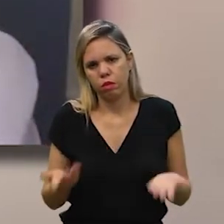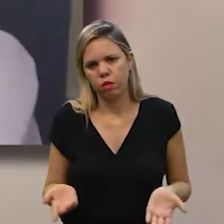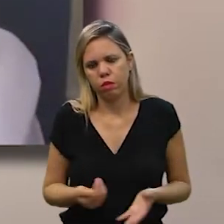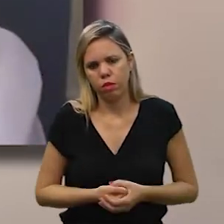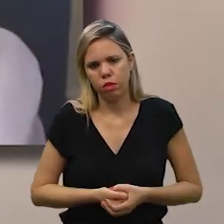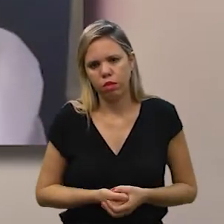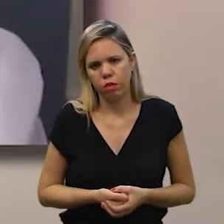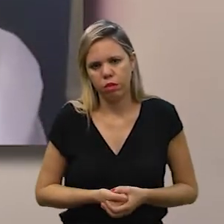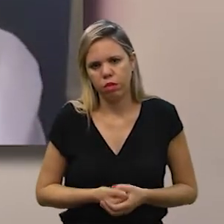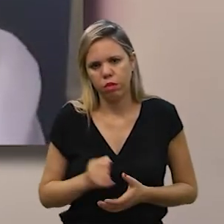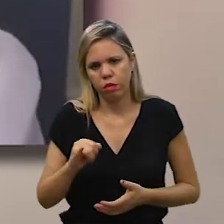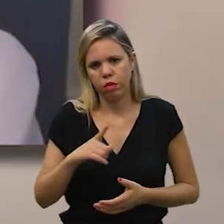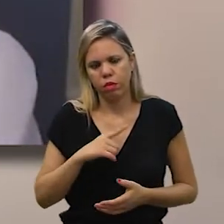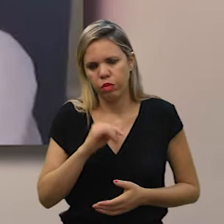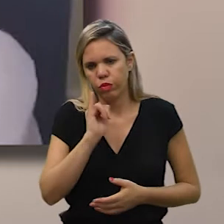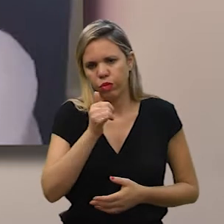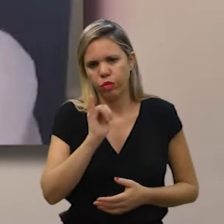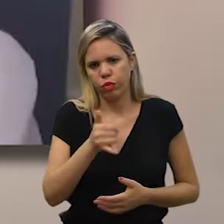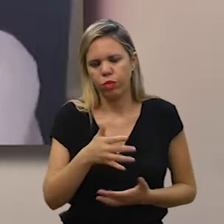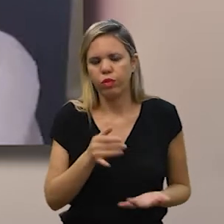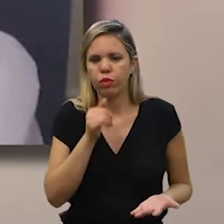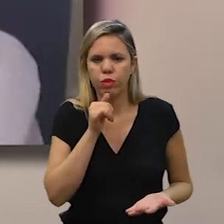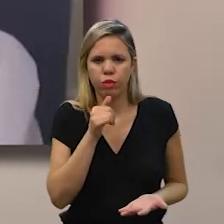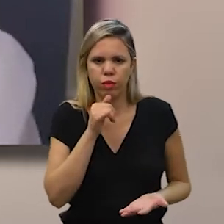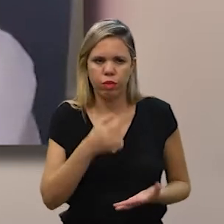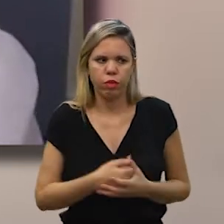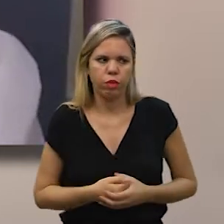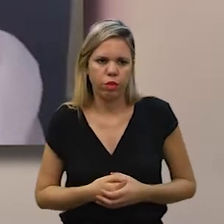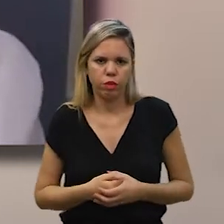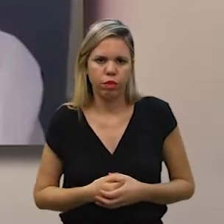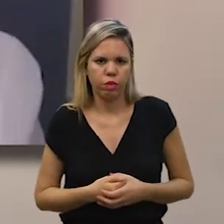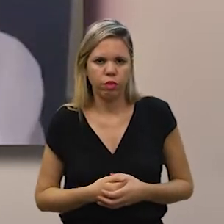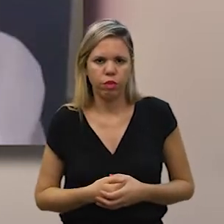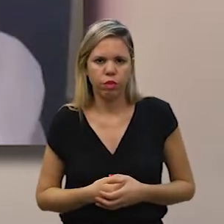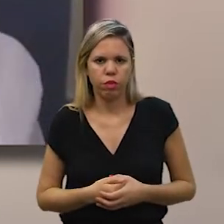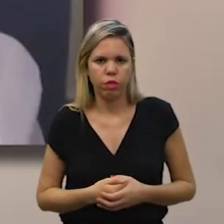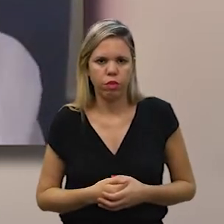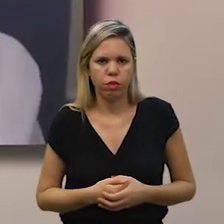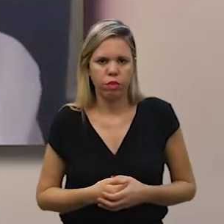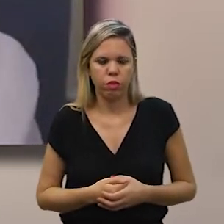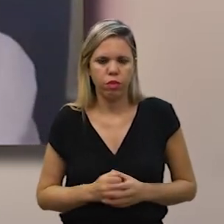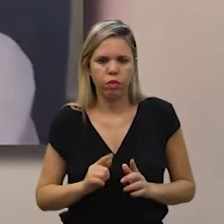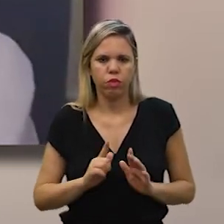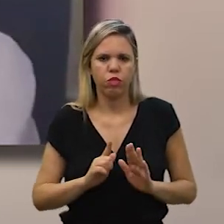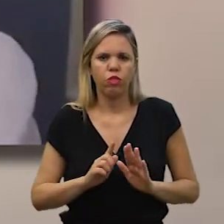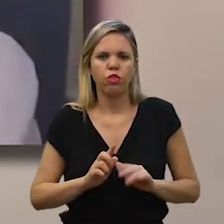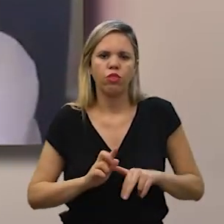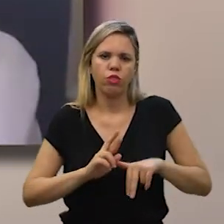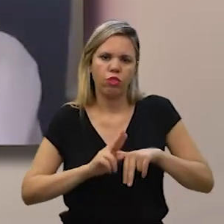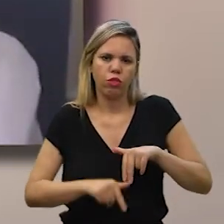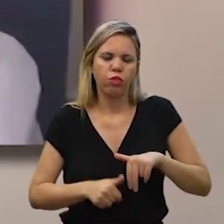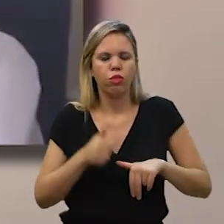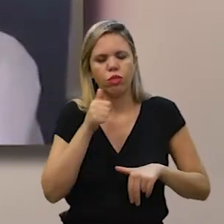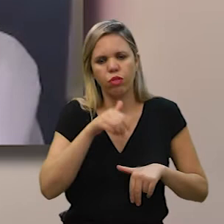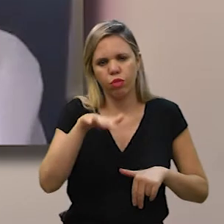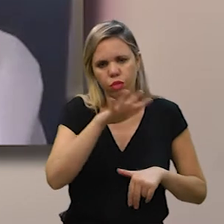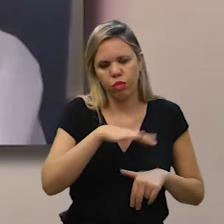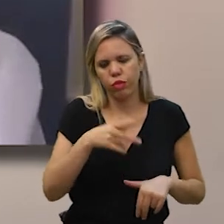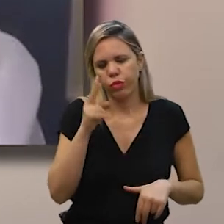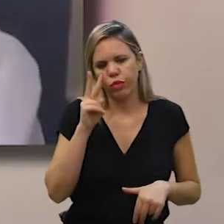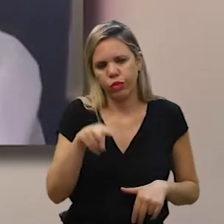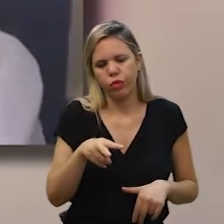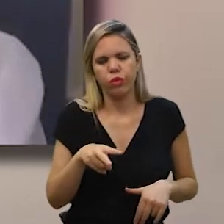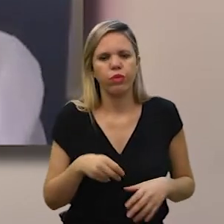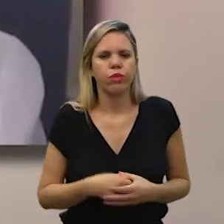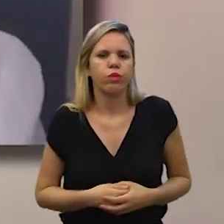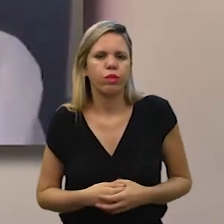contato. Se a gente for falar, por exemplo, no gênero feminino, a gente vai